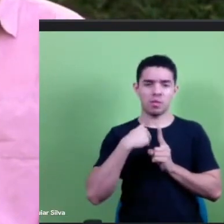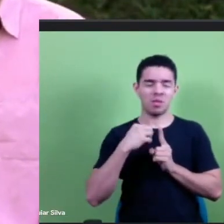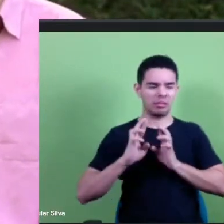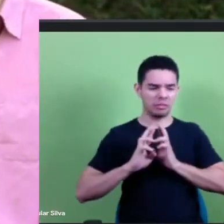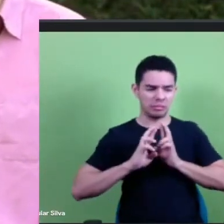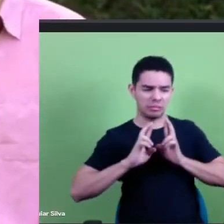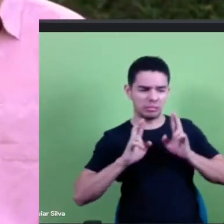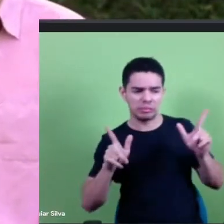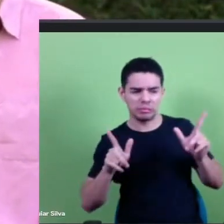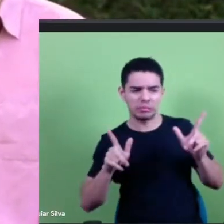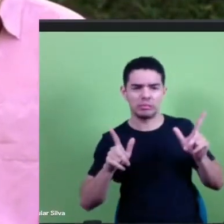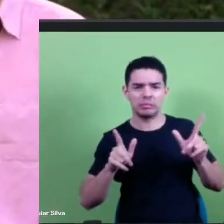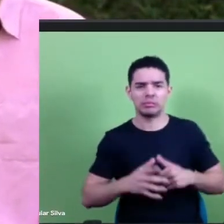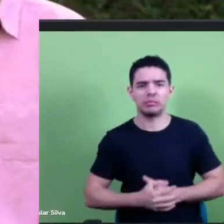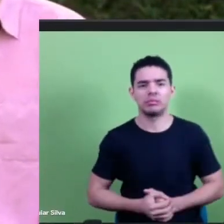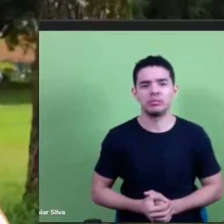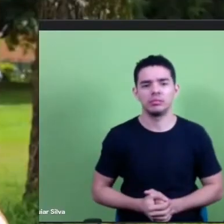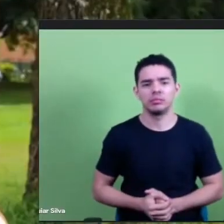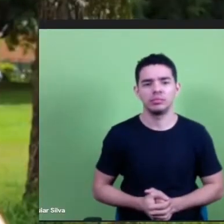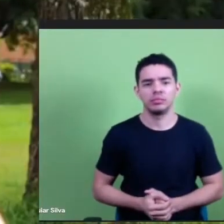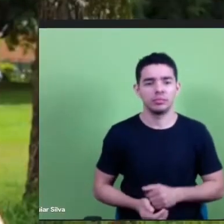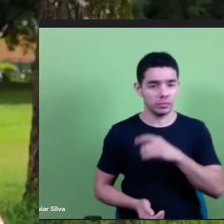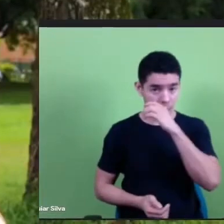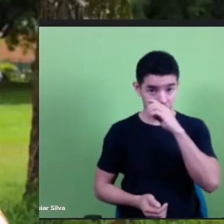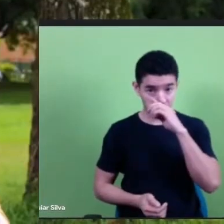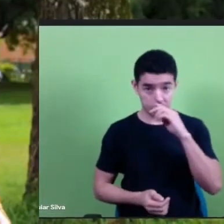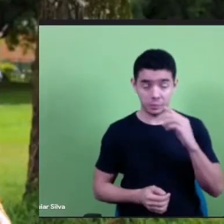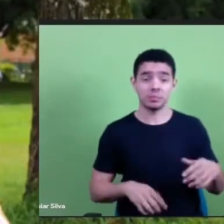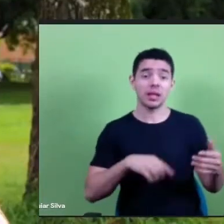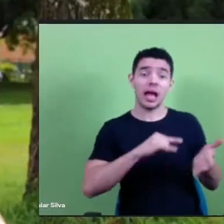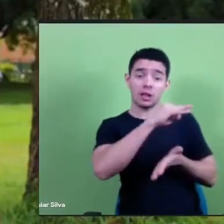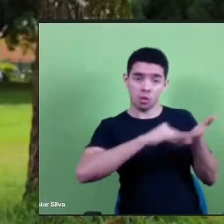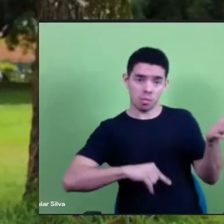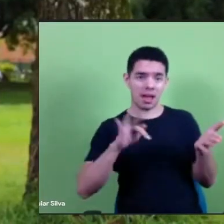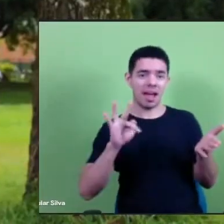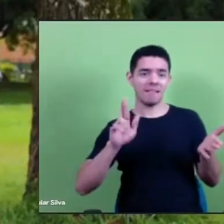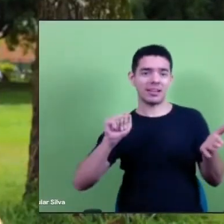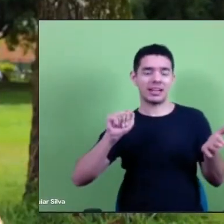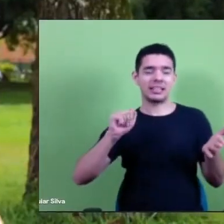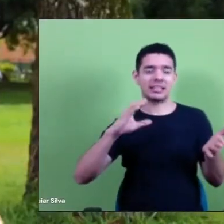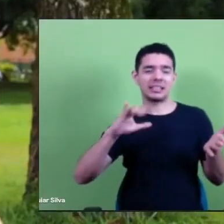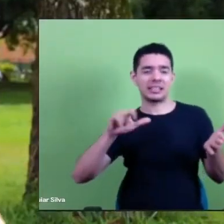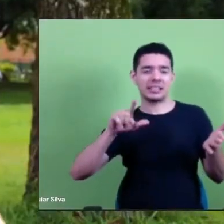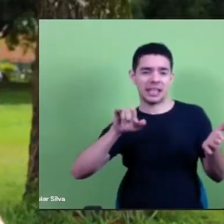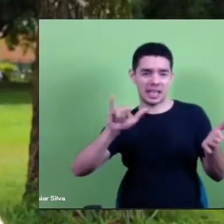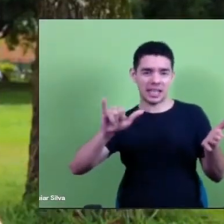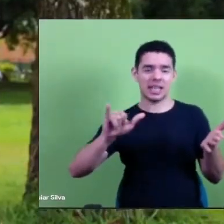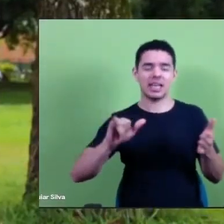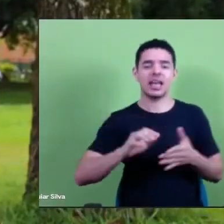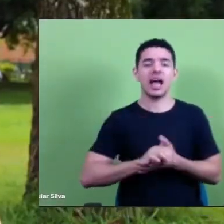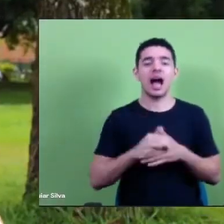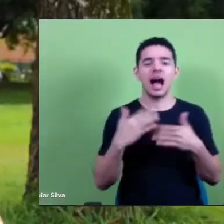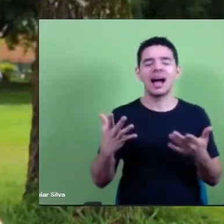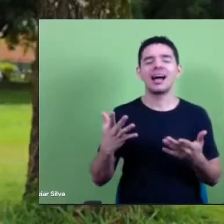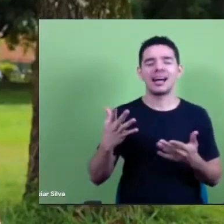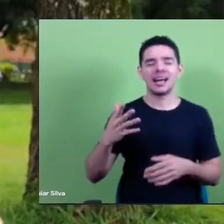o esquisito da turma. No registro é Francisley. Aí